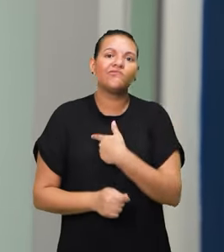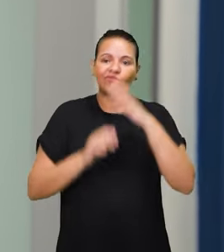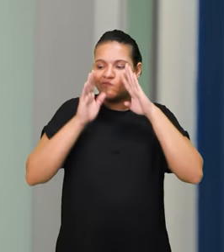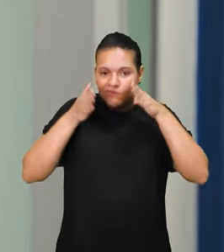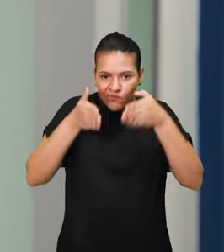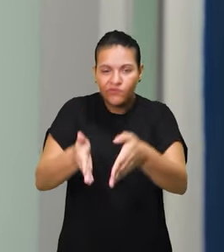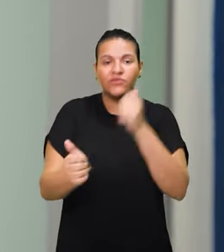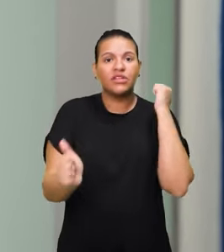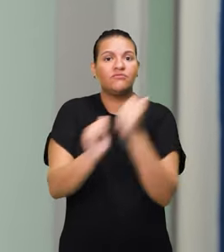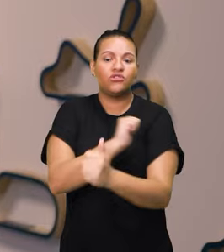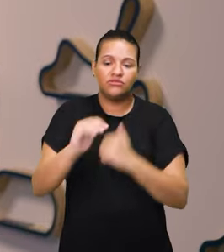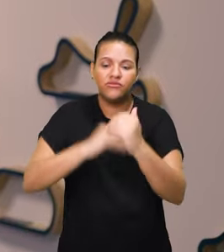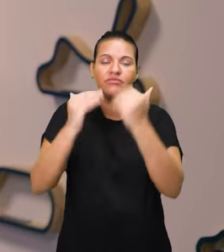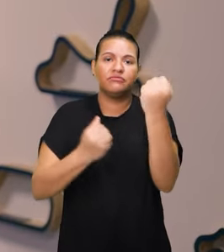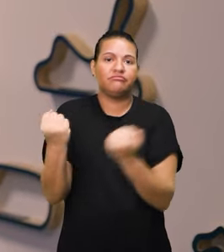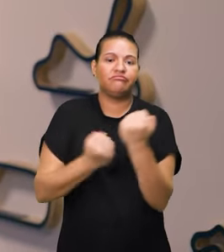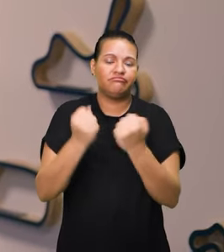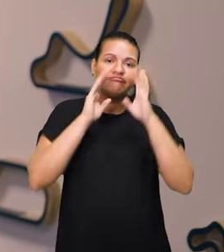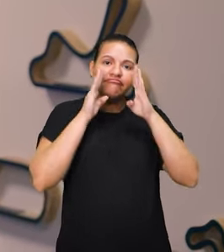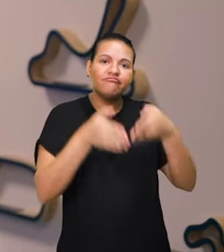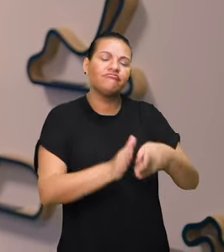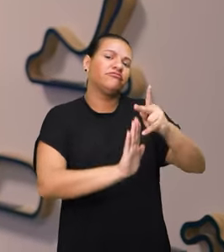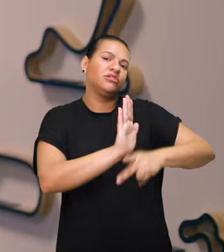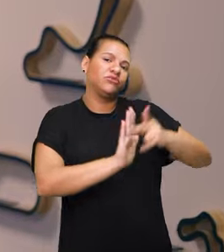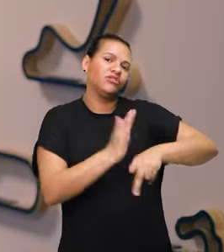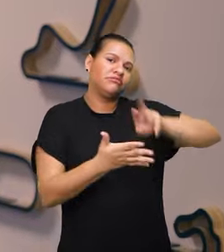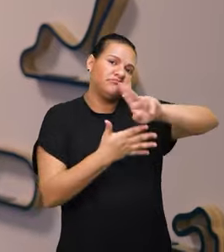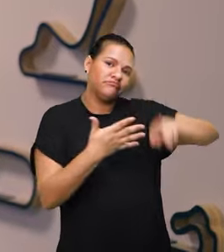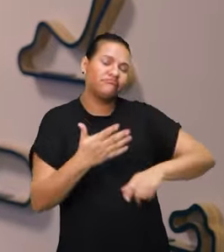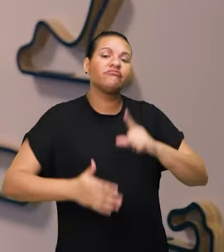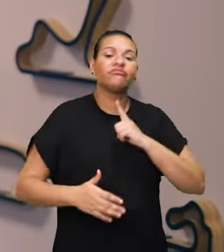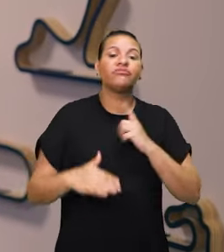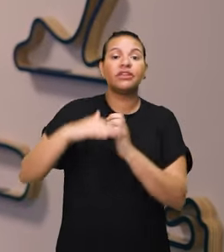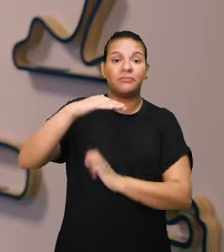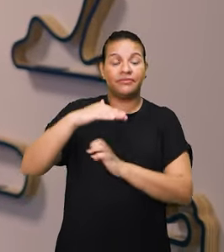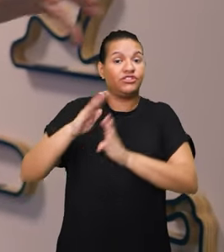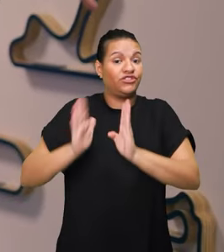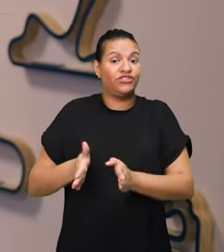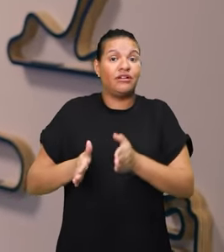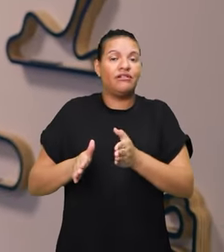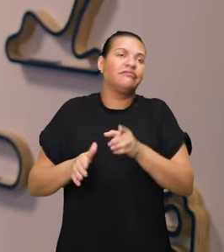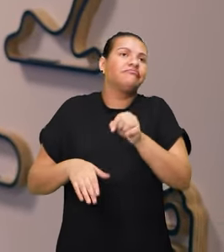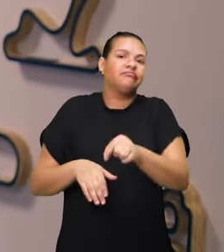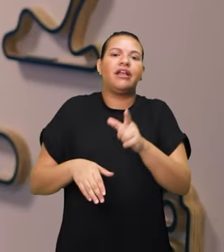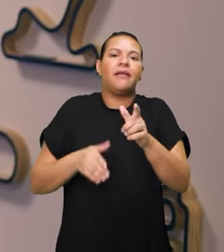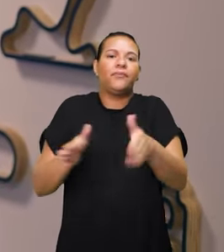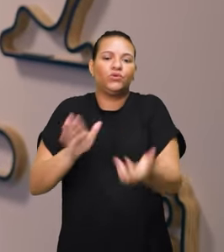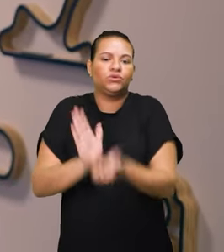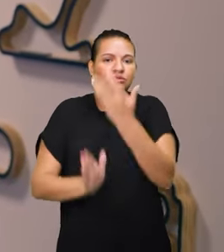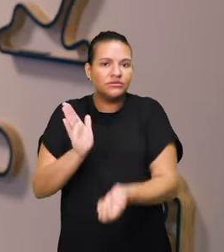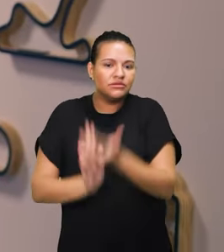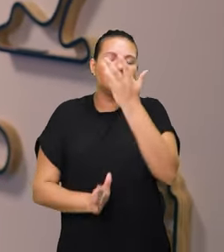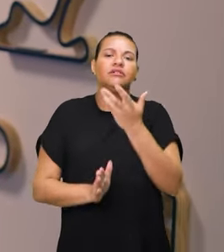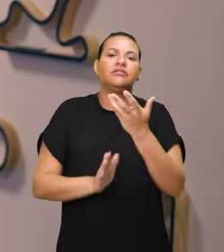focada né em motorsport né No que que é o melhor pro desenvolvimento do carro focado em projeto e a gente pega as empresas que são ótimas já na